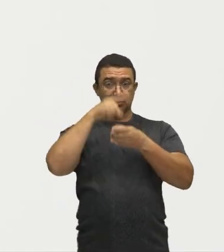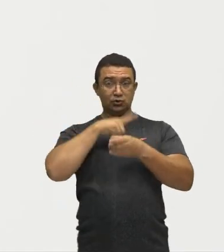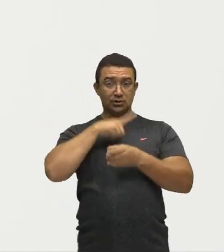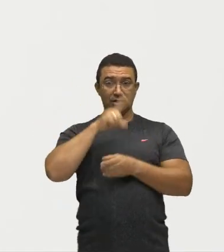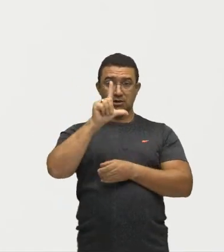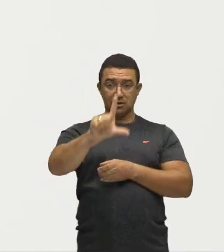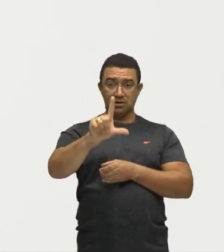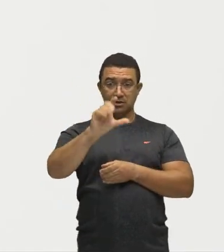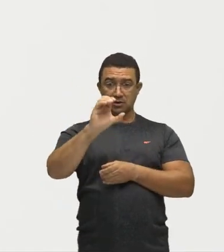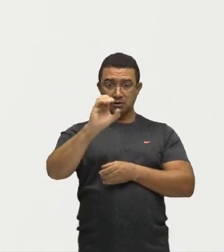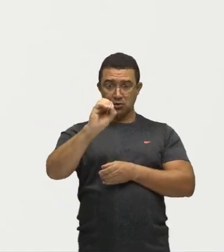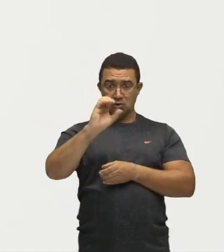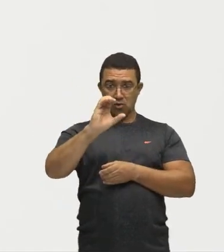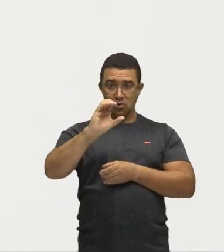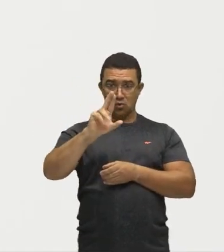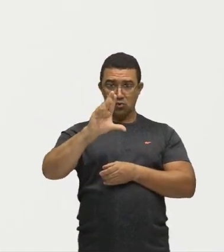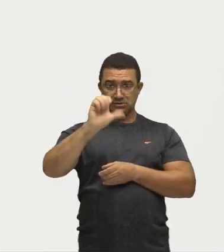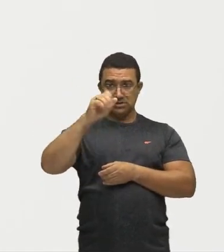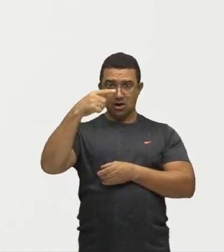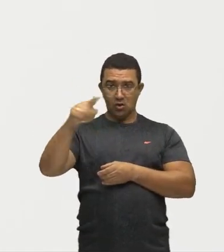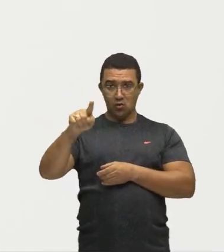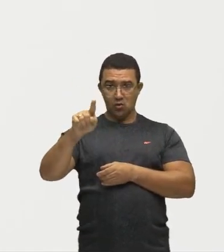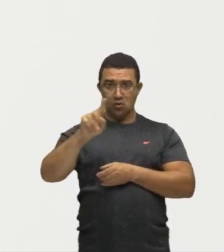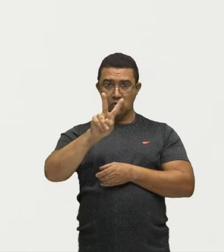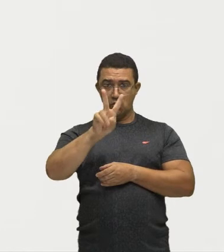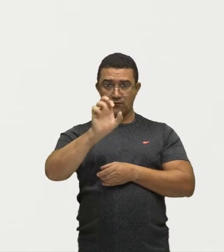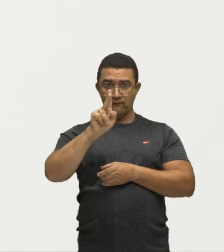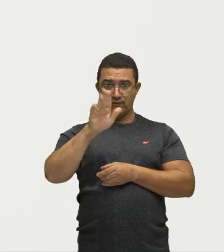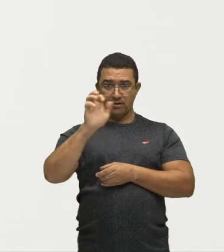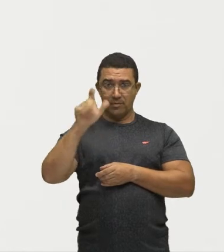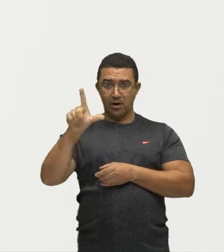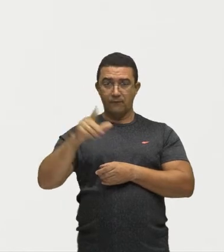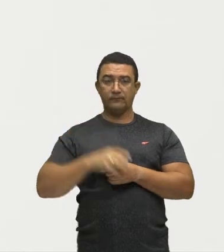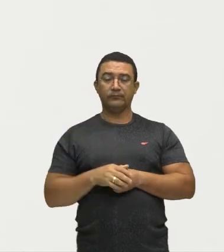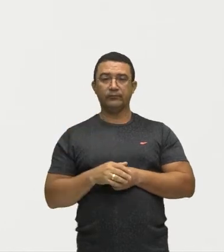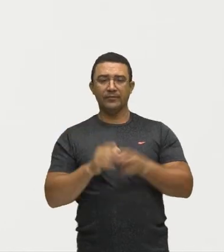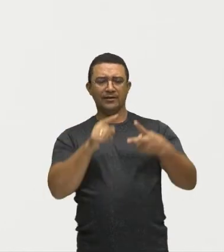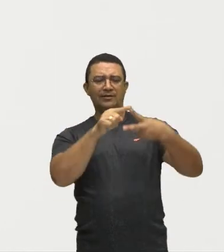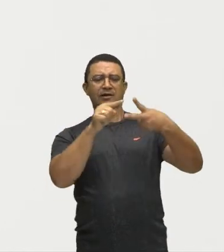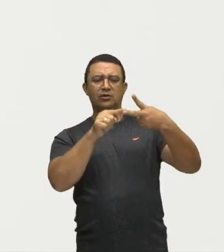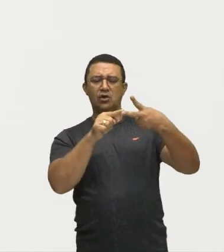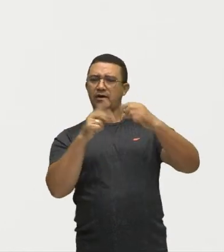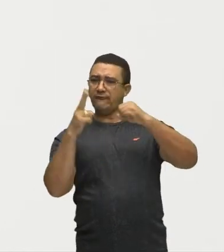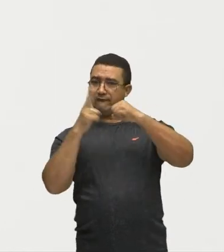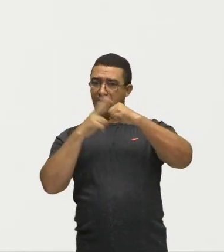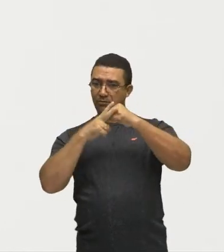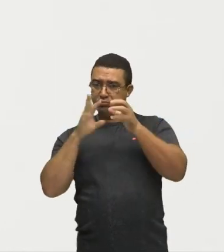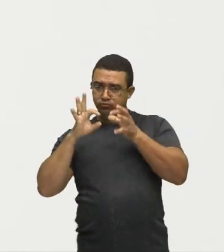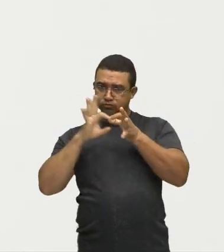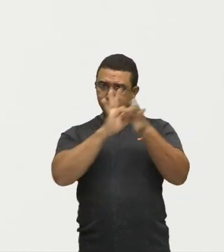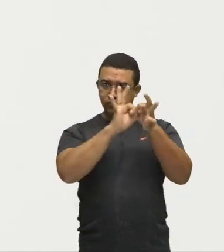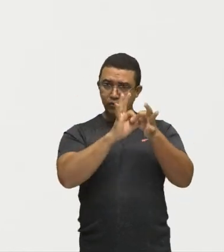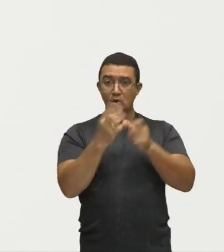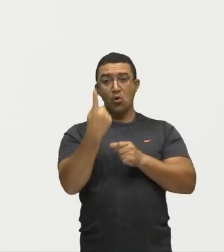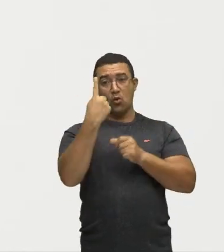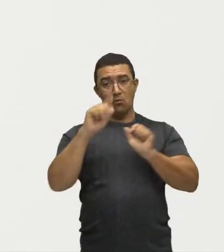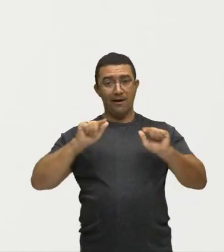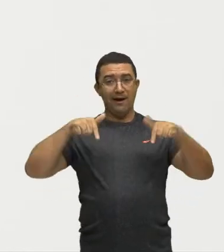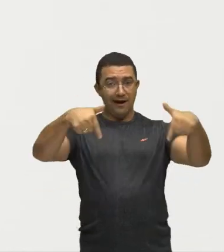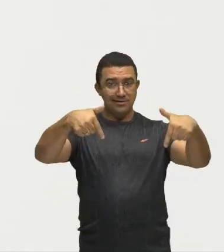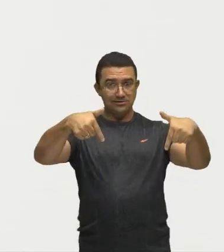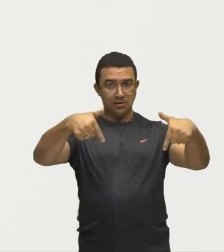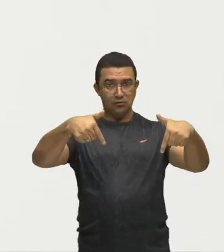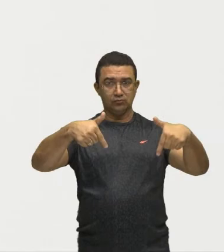verbal, ele vai ter 2 verbos indicando apenas uma ação, ok? Ficou claro, então?